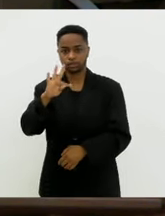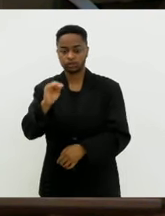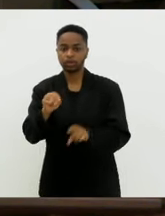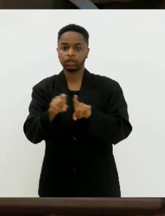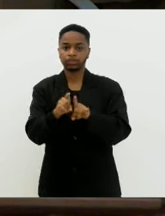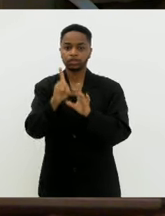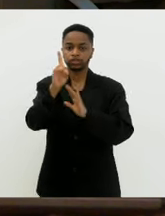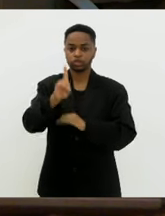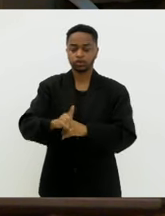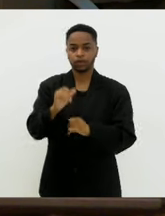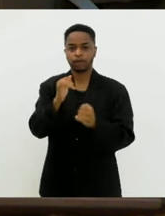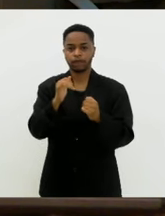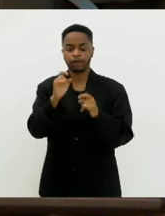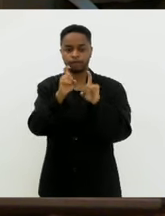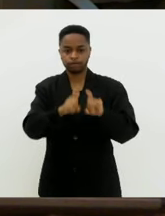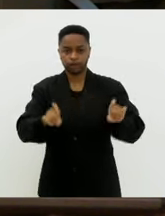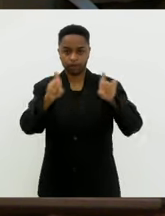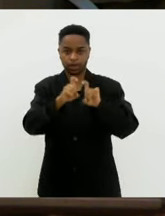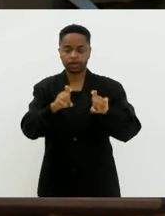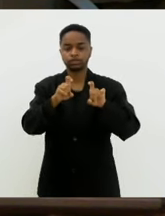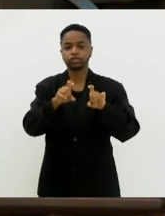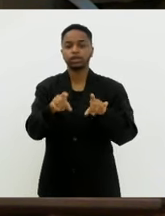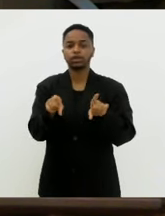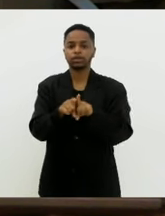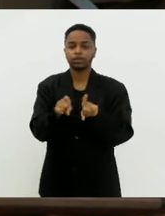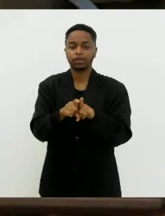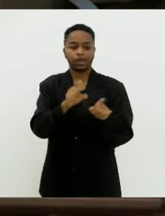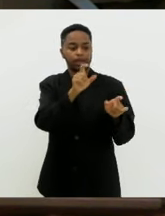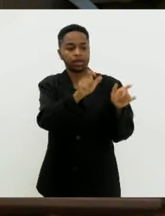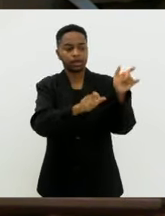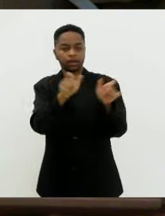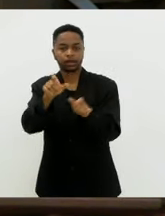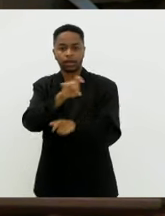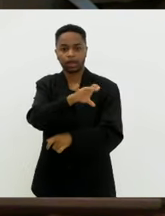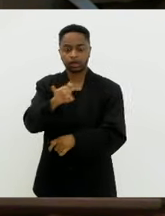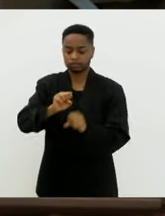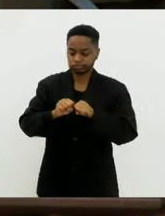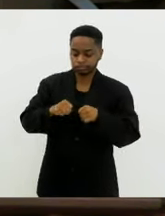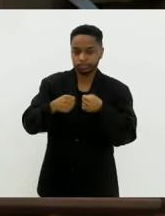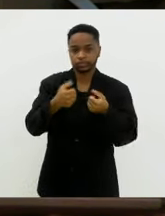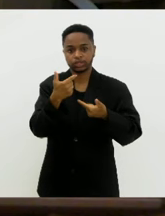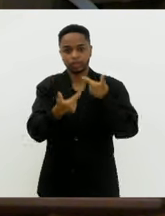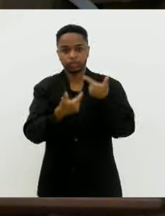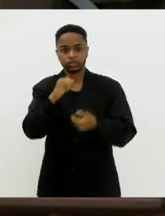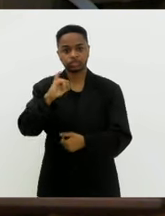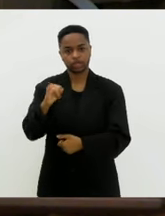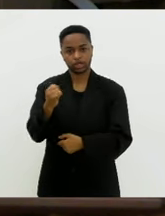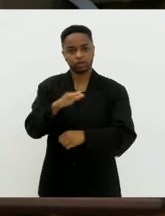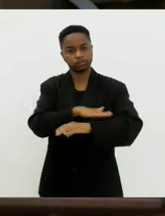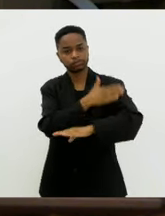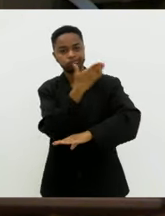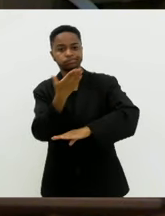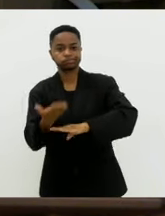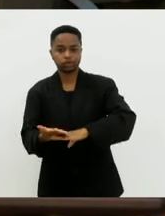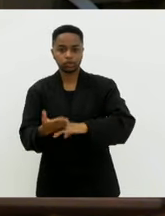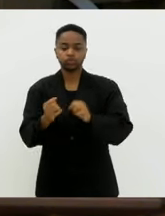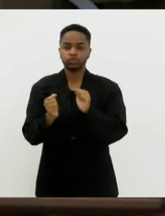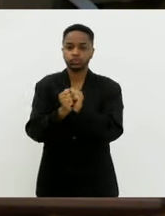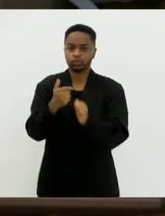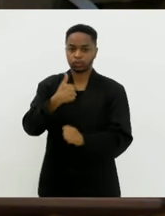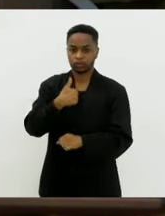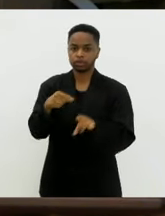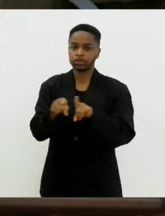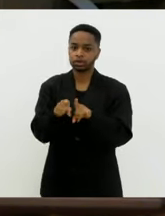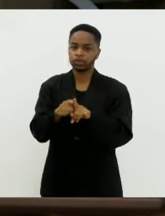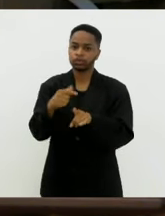e a cada um dos senhores que se empenharam aqui no mês de janeiro comigo, dia e noite. Só a gente sabe o que eu passei, só a gente